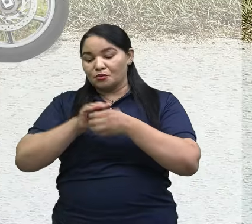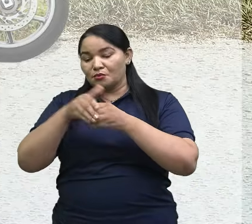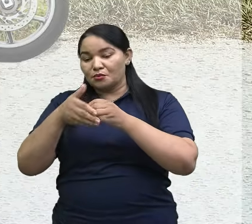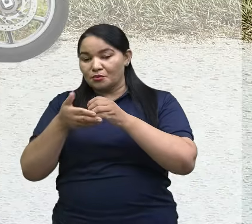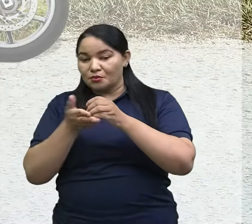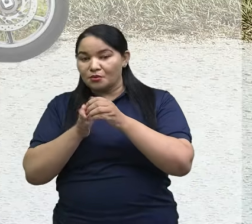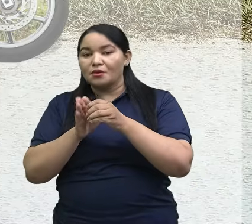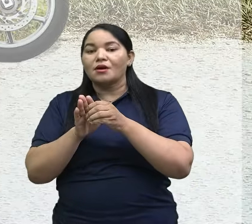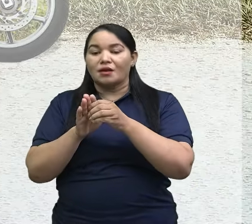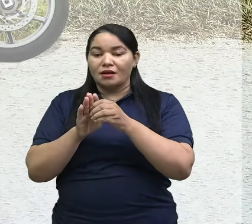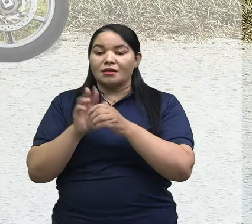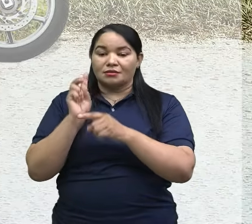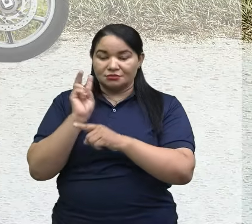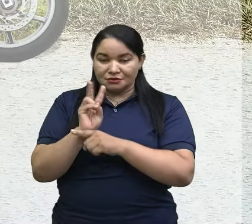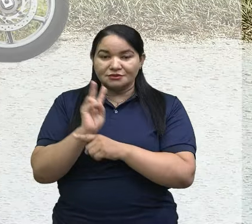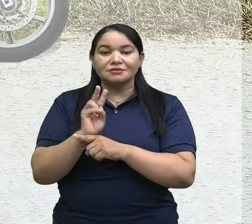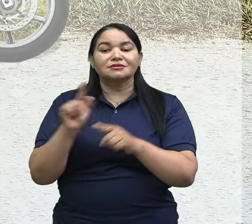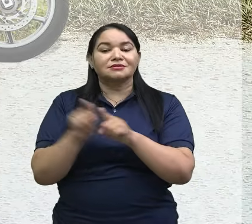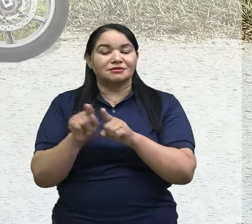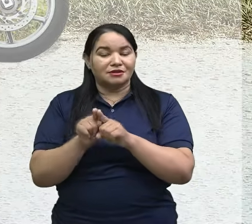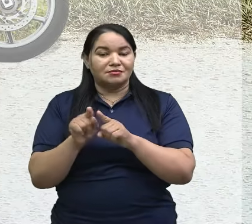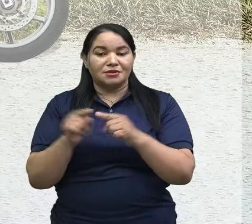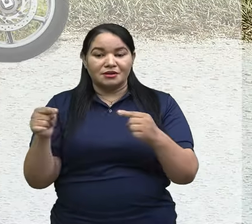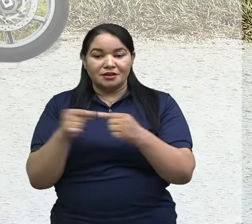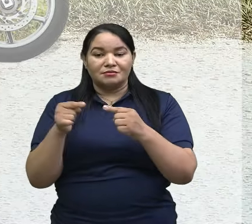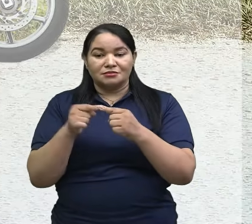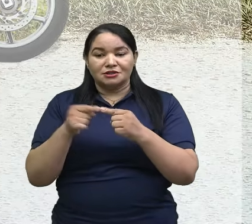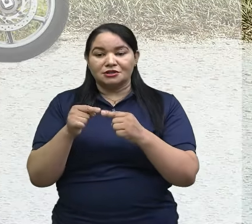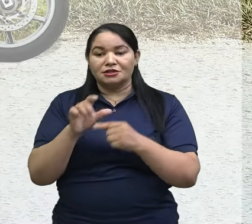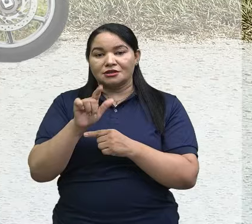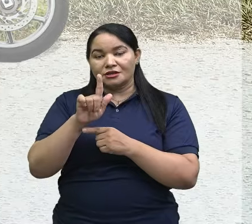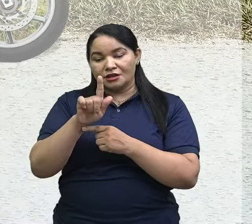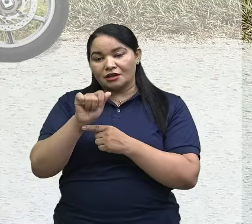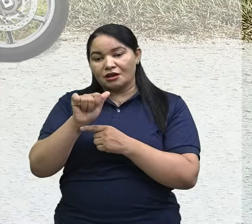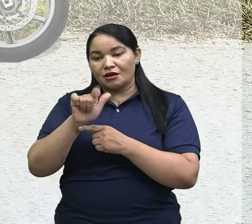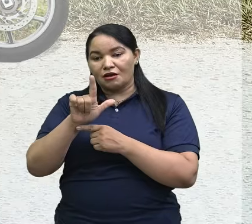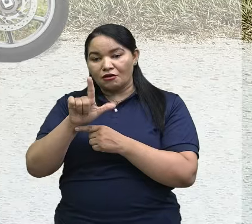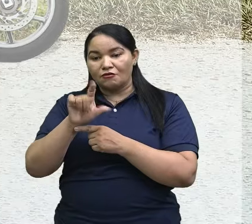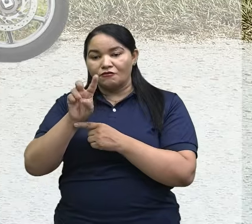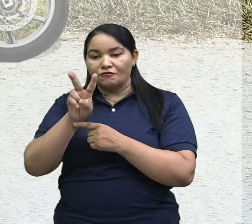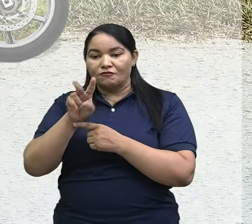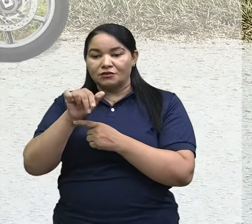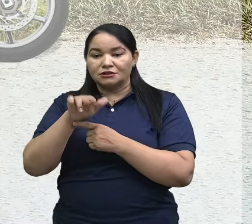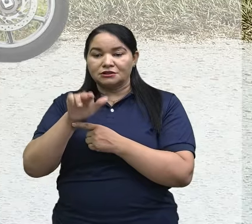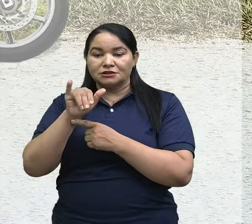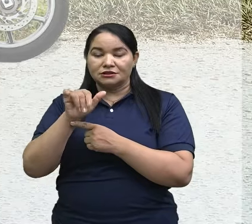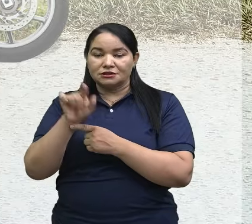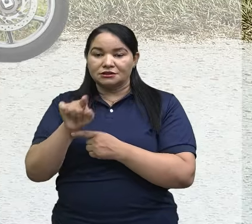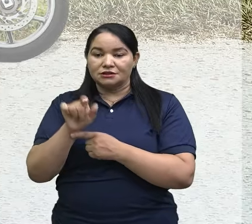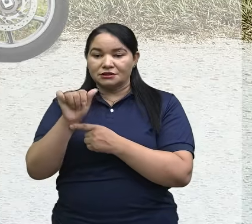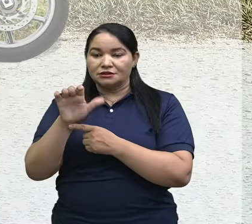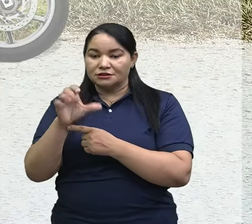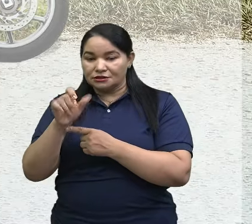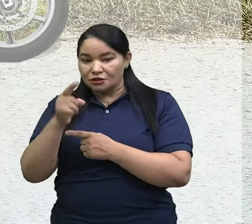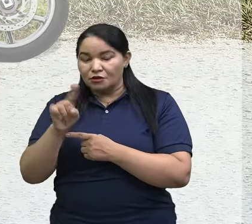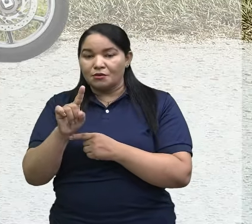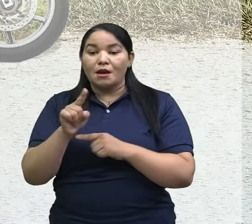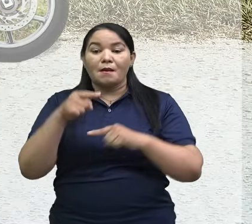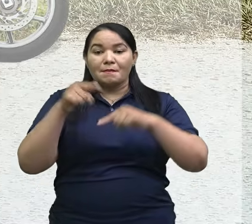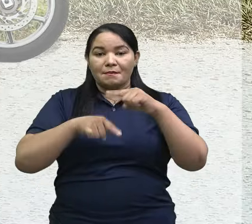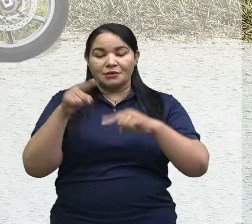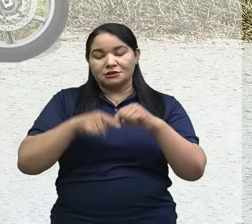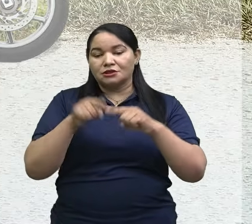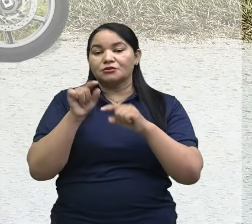esse processo de galvanização dentro da galvanoplastia. Então, esse metal, o cromo, é